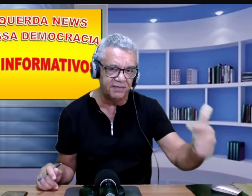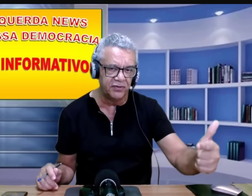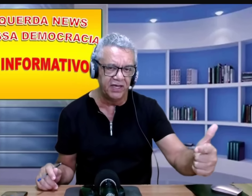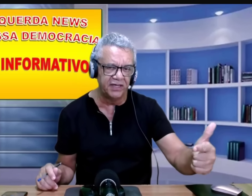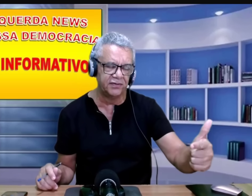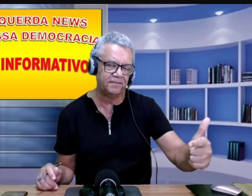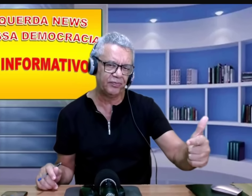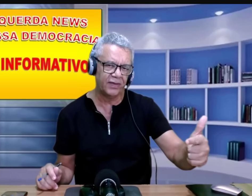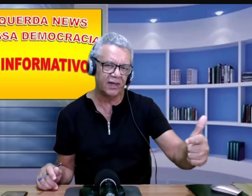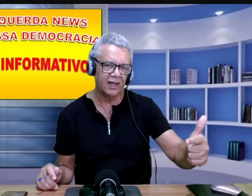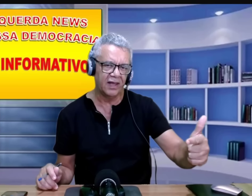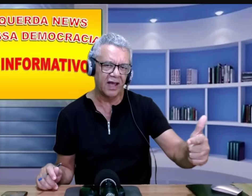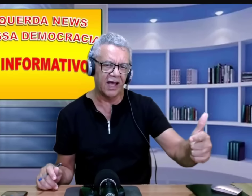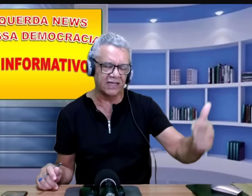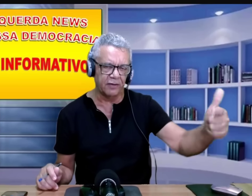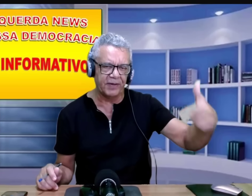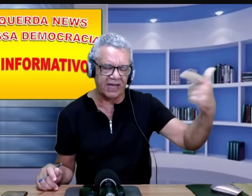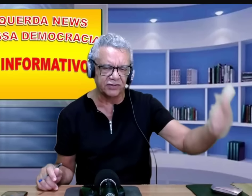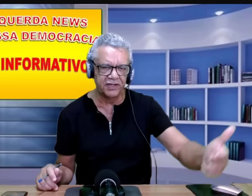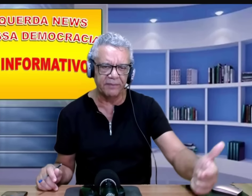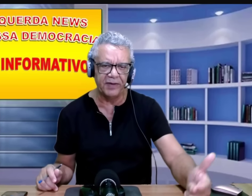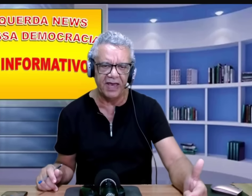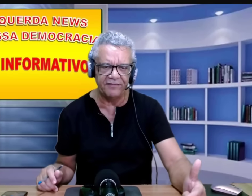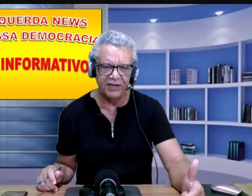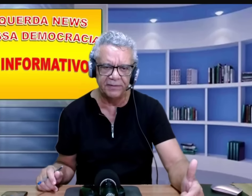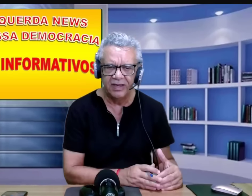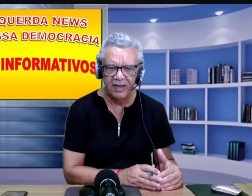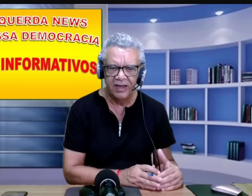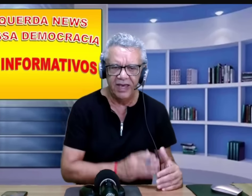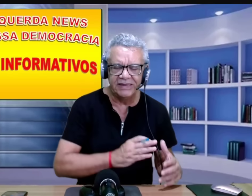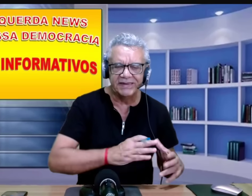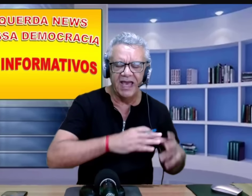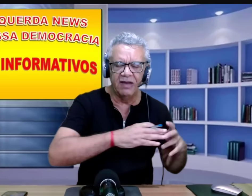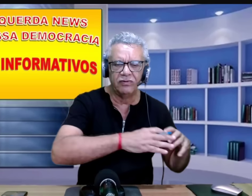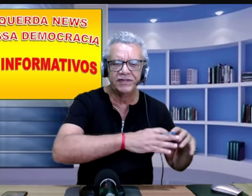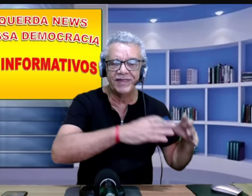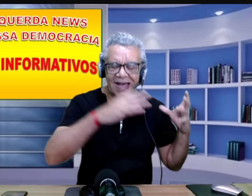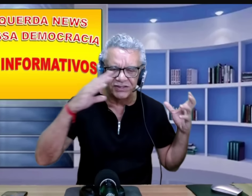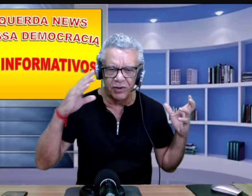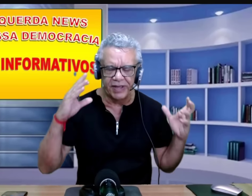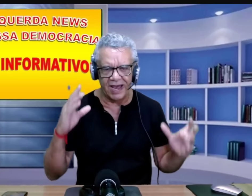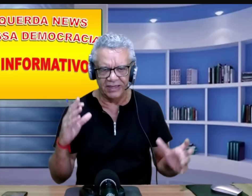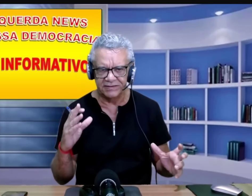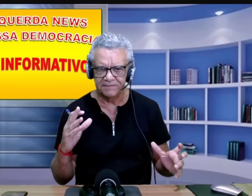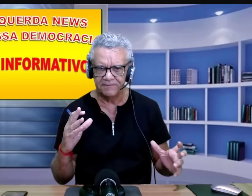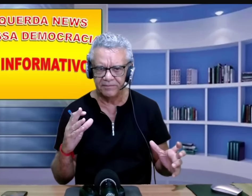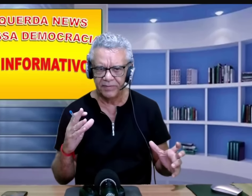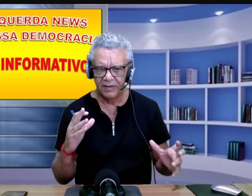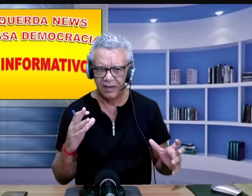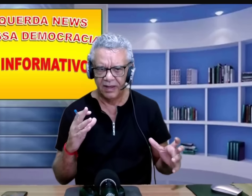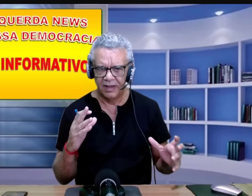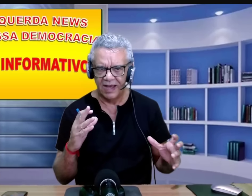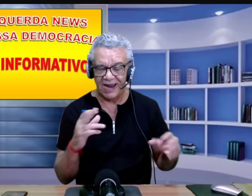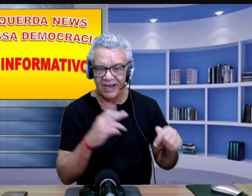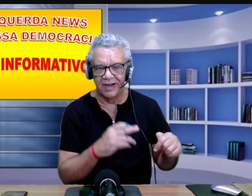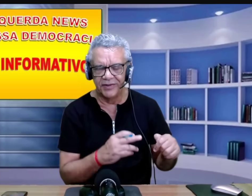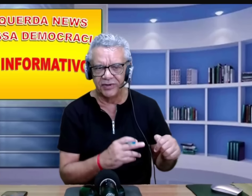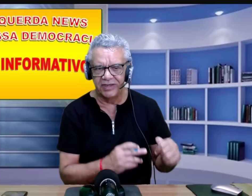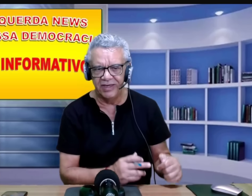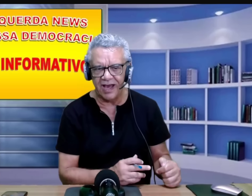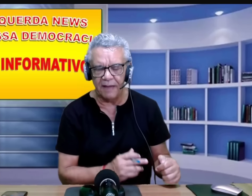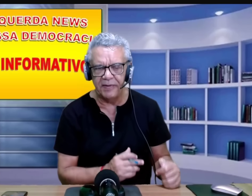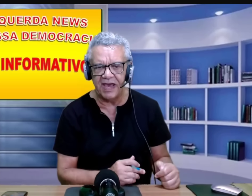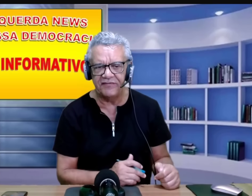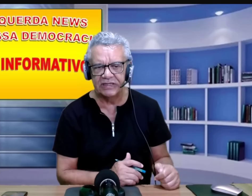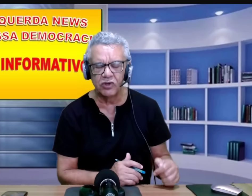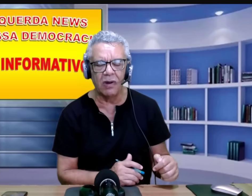tinha diminuído as operações da PF em termos nacionais, alegando